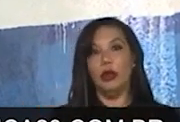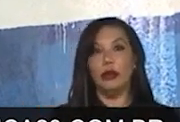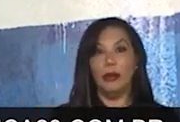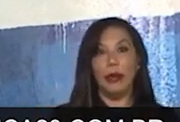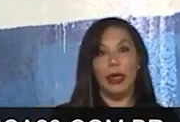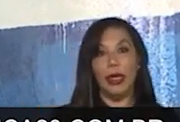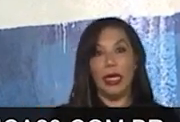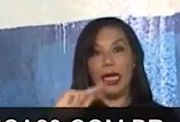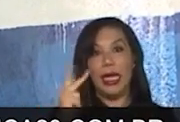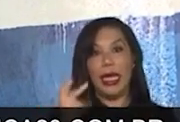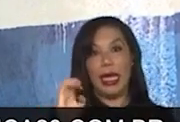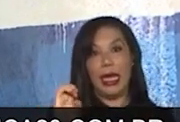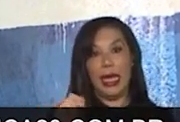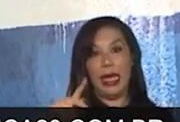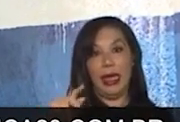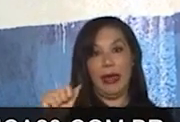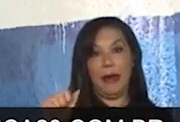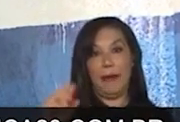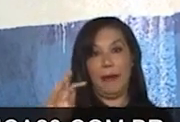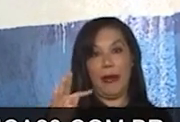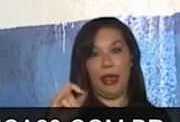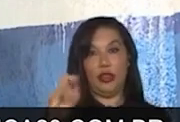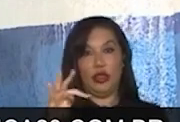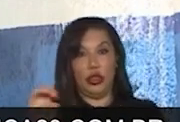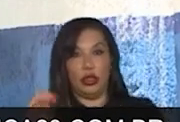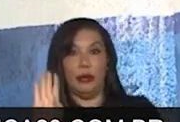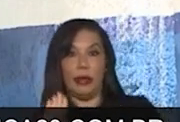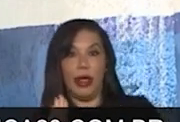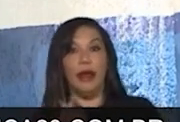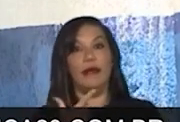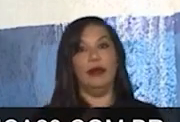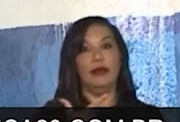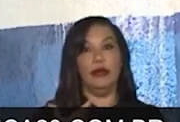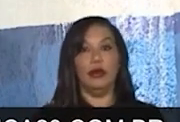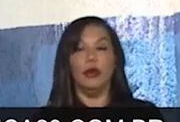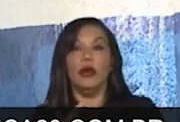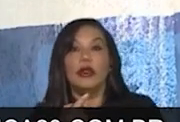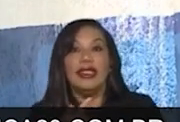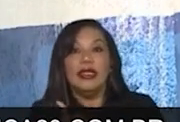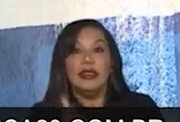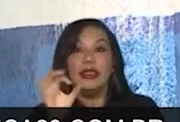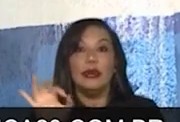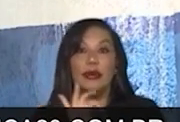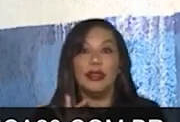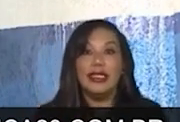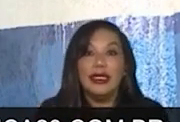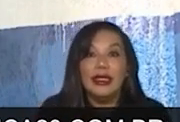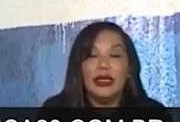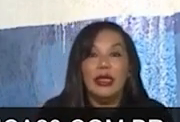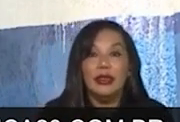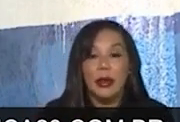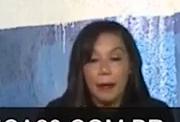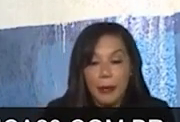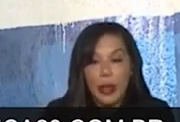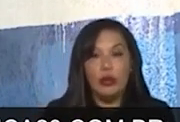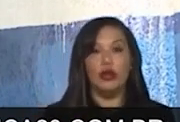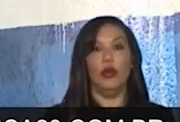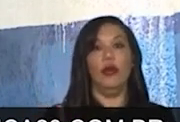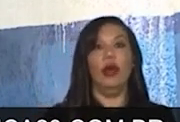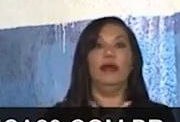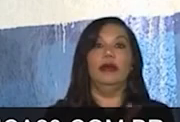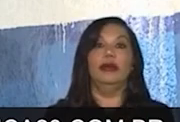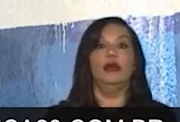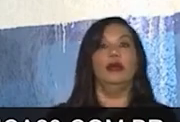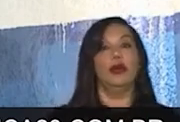hepatite B. O Brasil fechou 2021 com apenas 76% das crianças menores de um ano